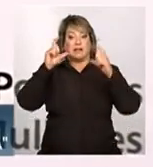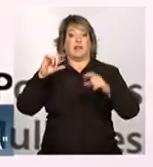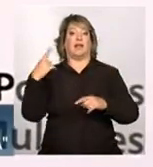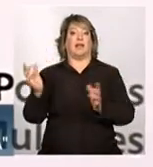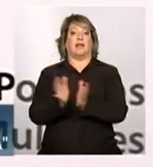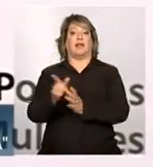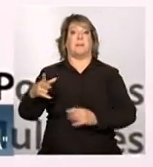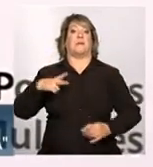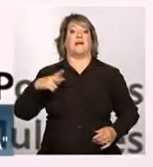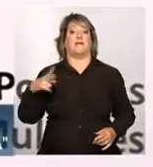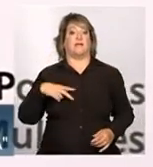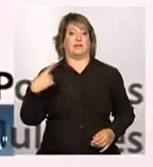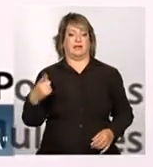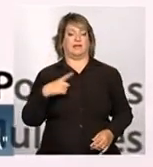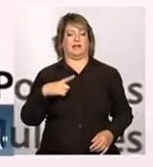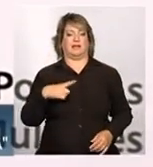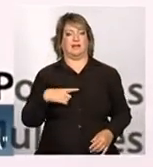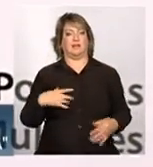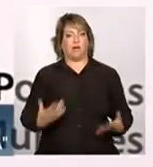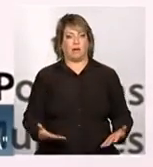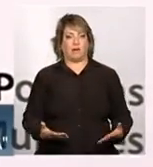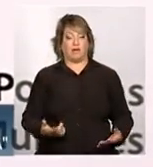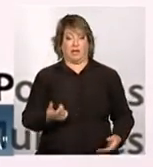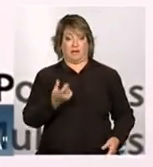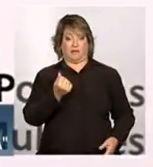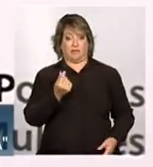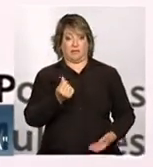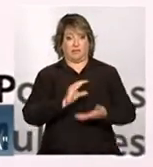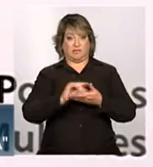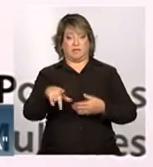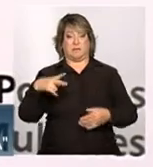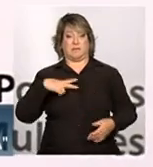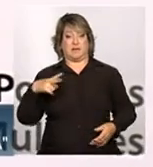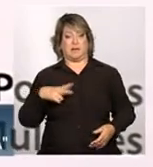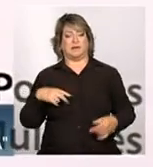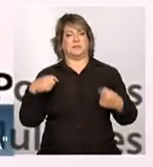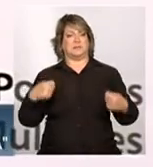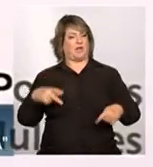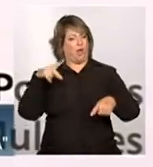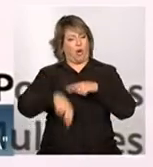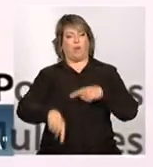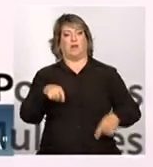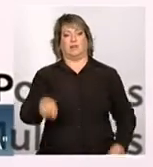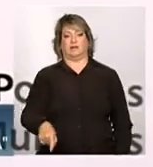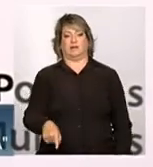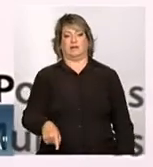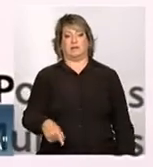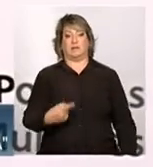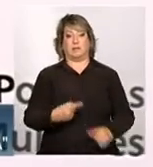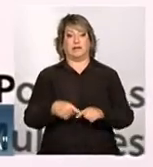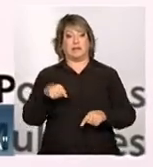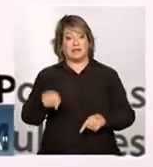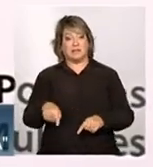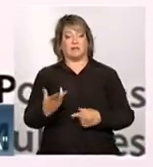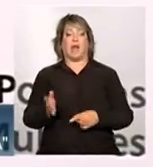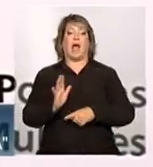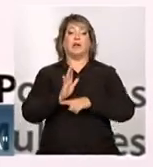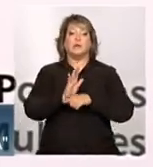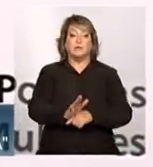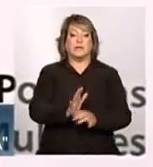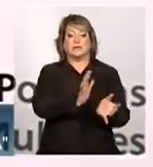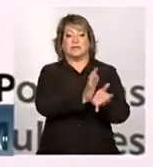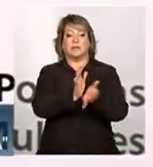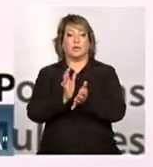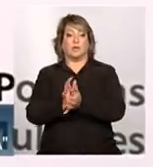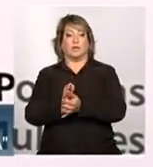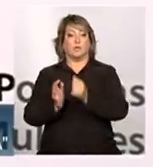nas bancadas hoje no Congresso. Então, a questão do financiamento privado precisa ser barrada, porque isso vai facilitar que setores que não